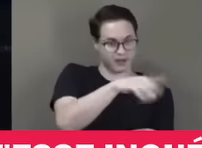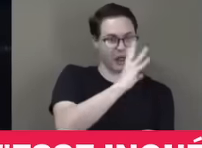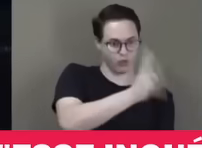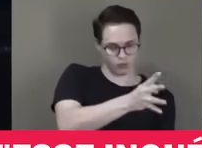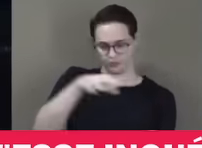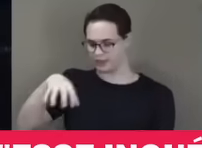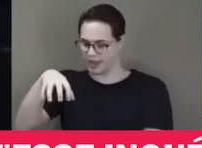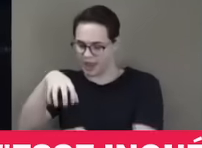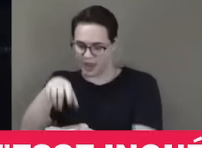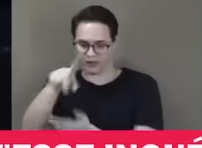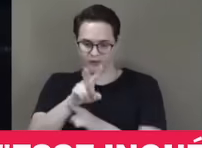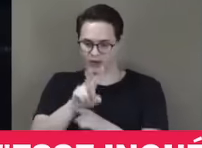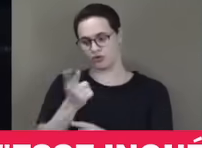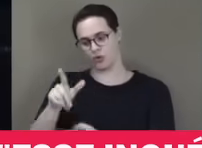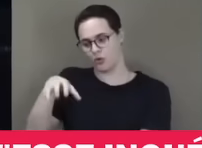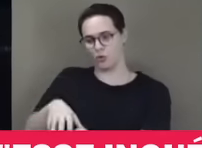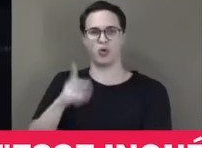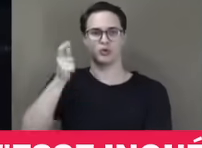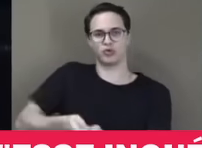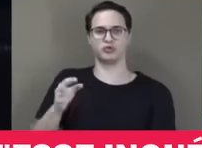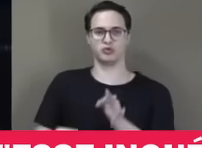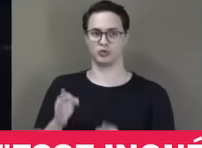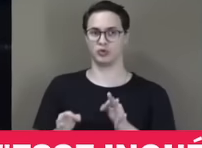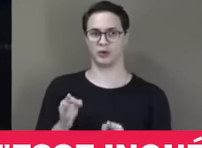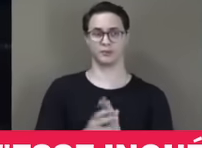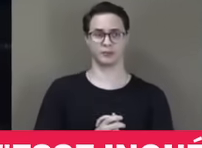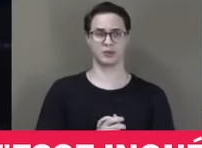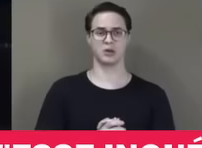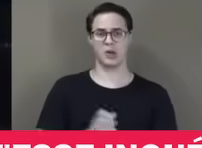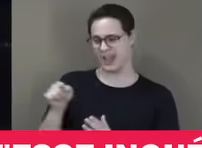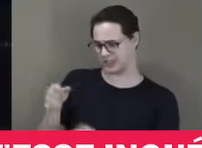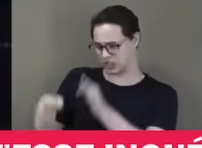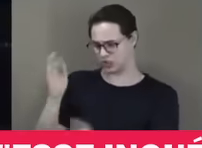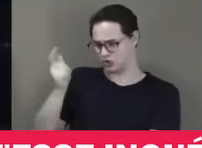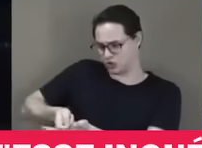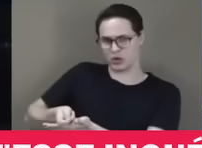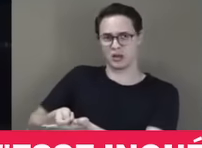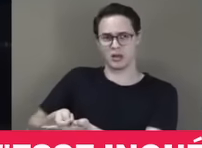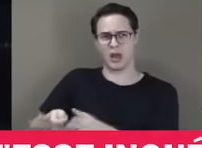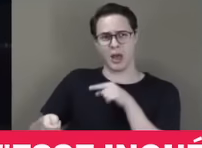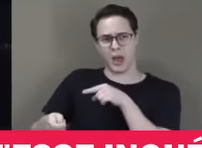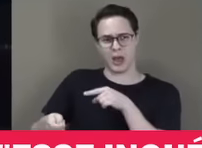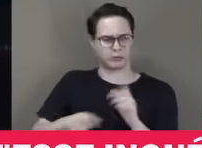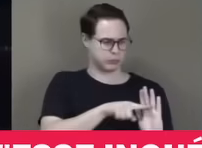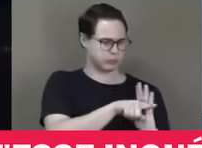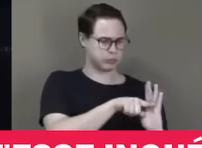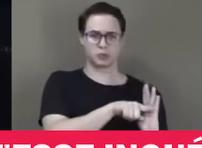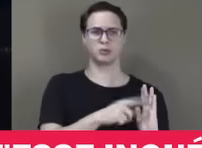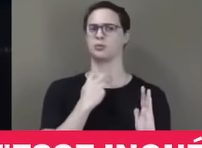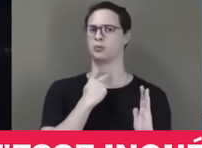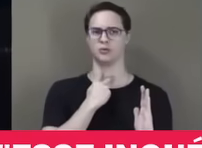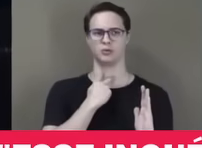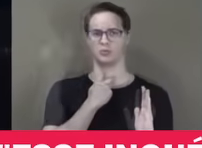outro defende e outro julga. Não admite que o órgão que julga seja o mesmo que